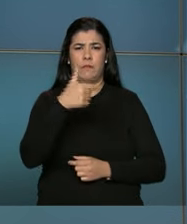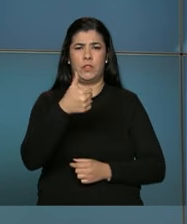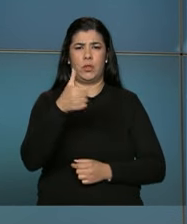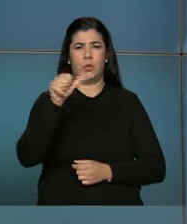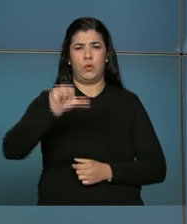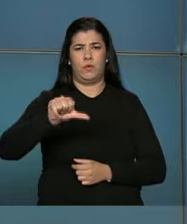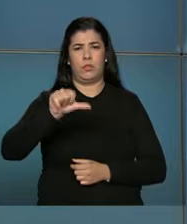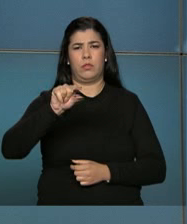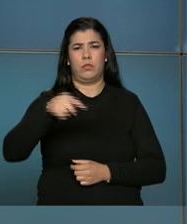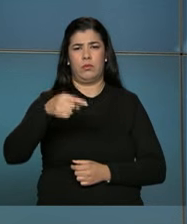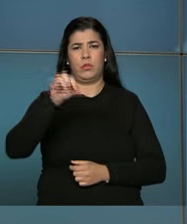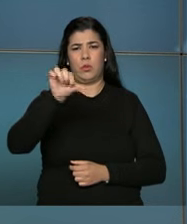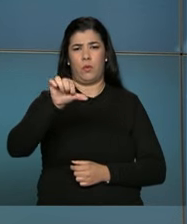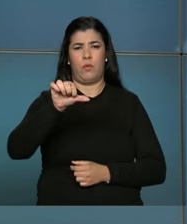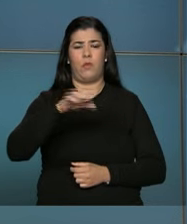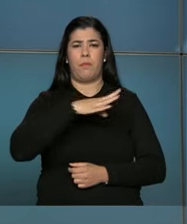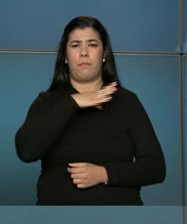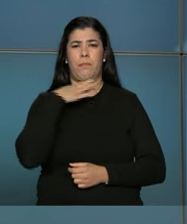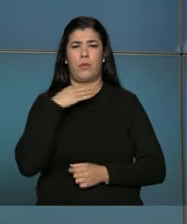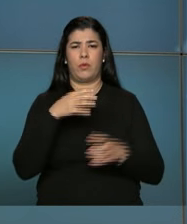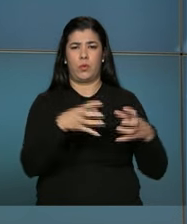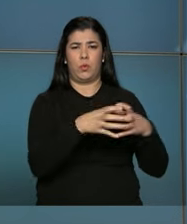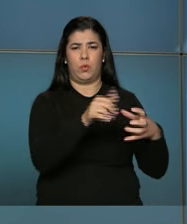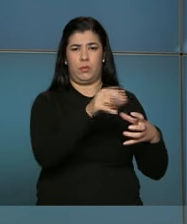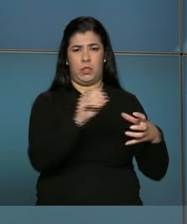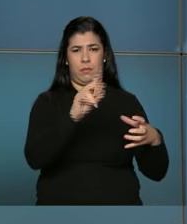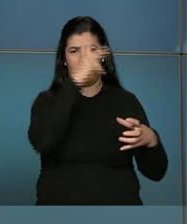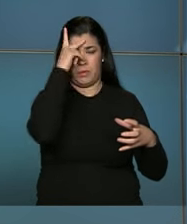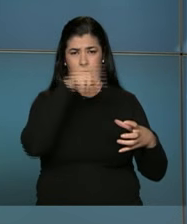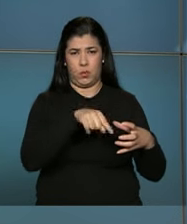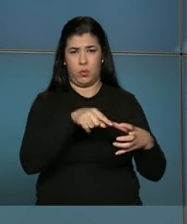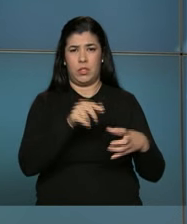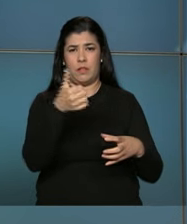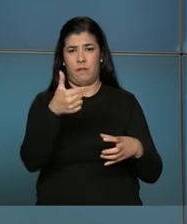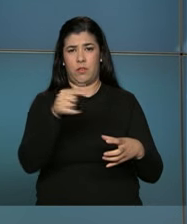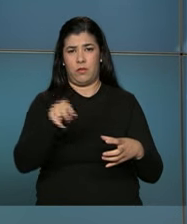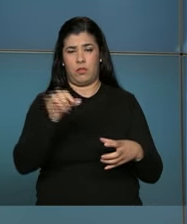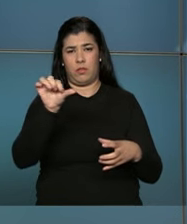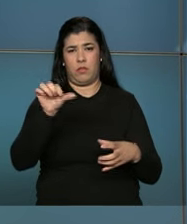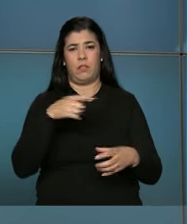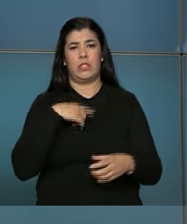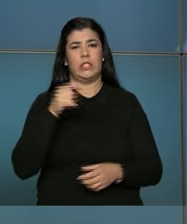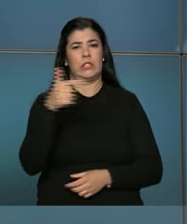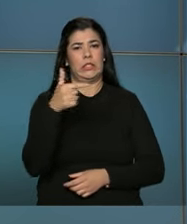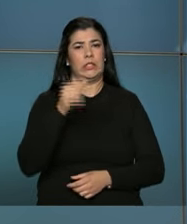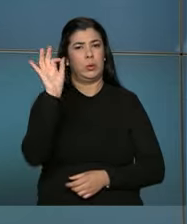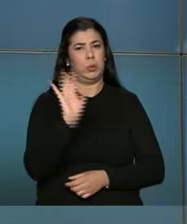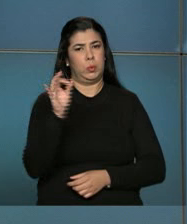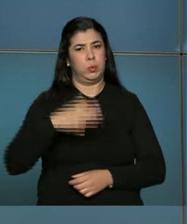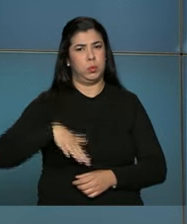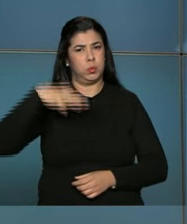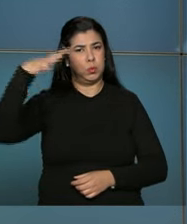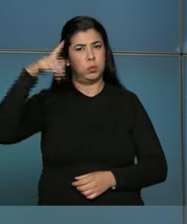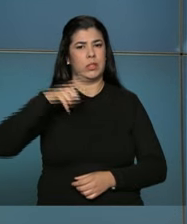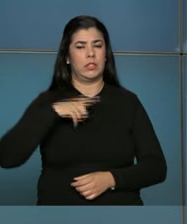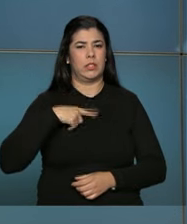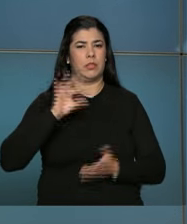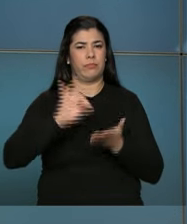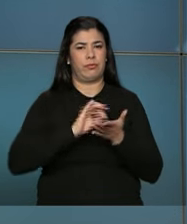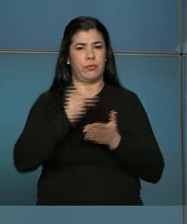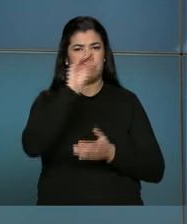ficou em 21,9 óbitos para cada 100.000 1000 habitantes. A segunda taxa mais alta já